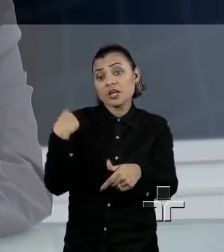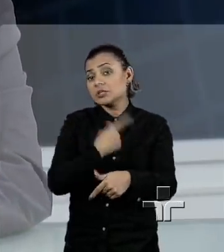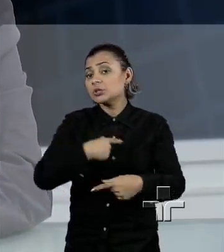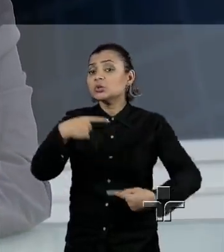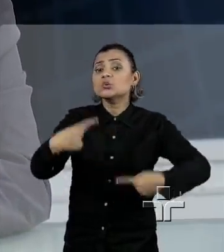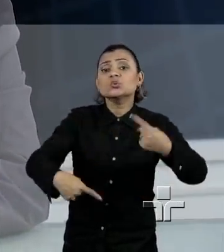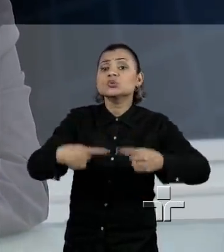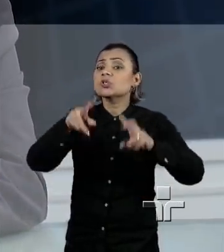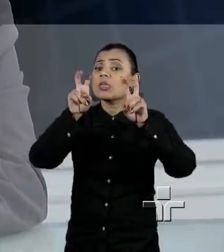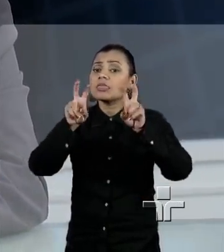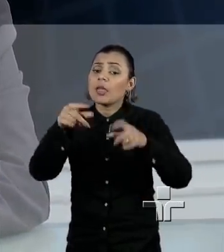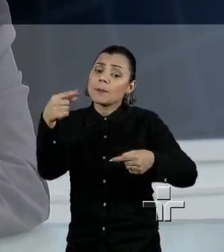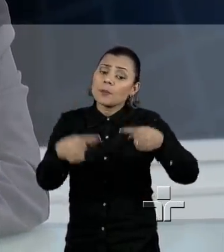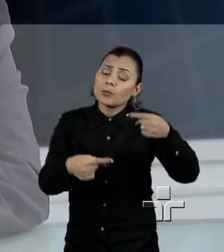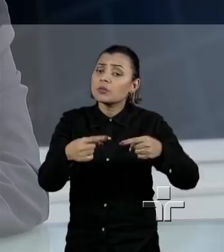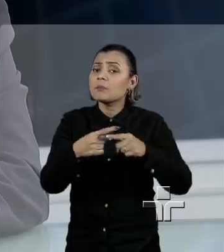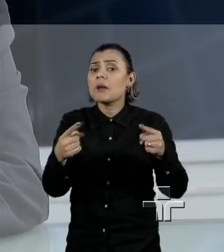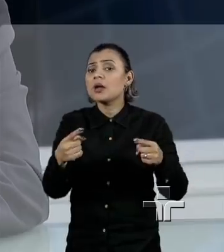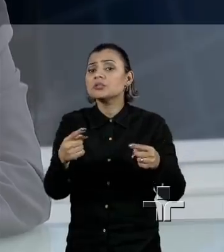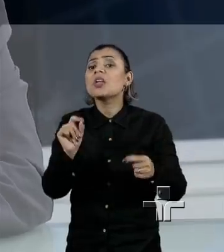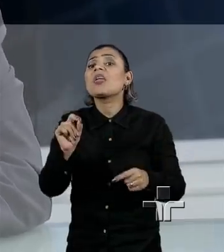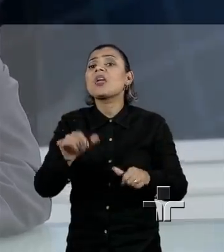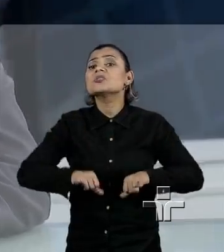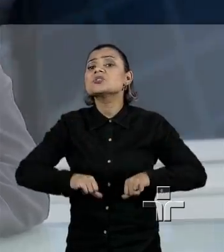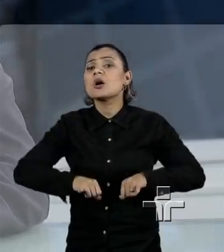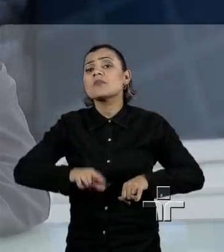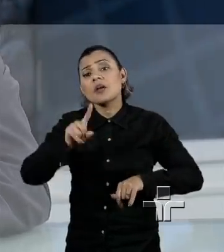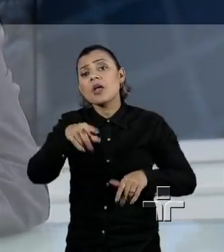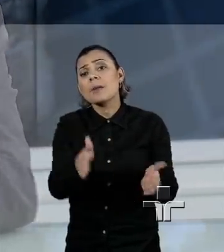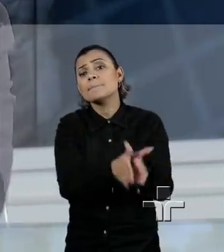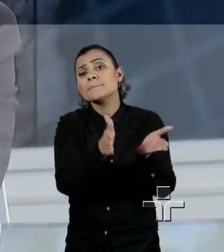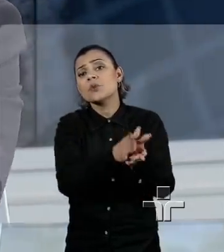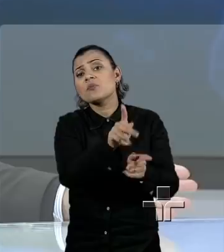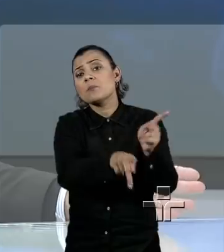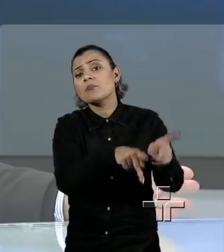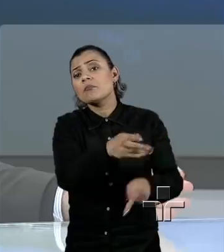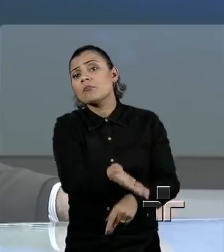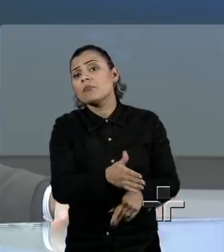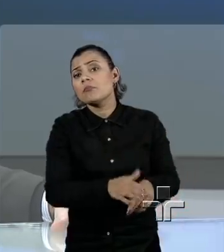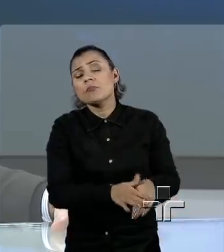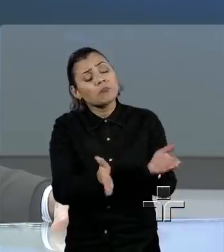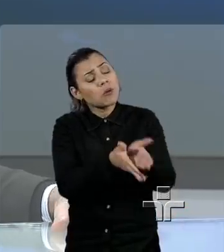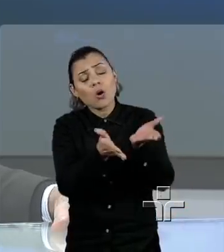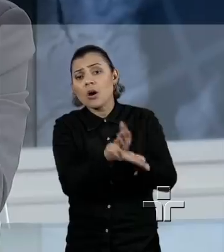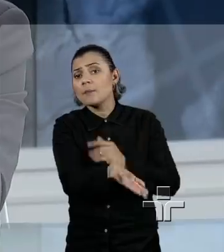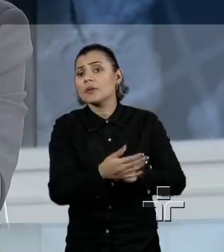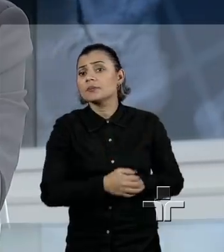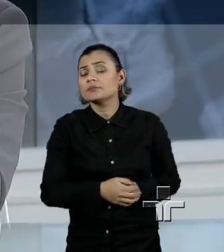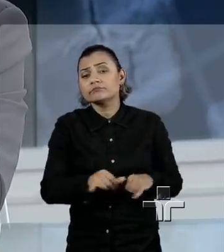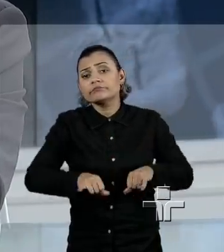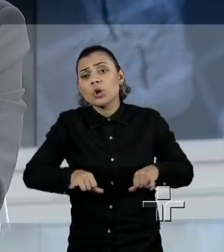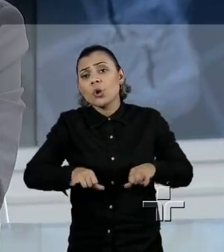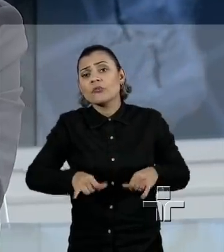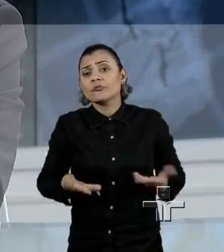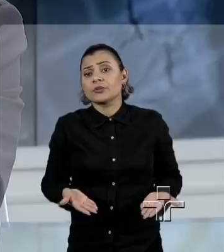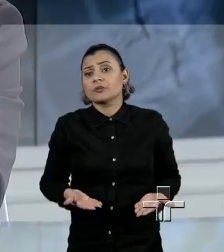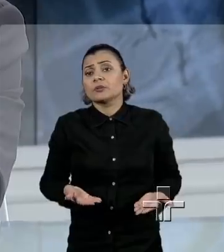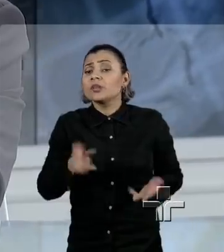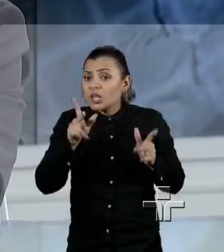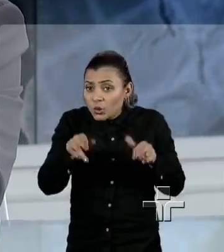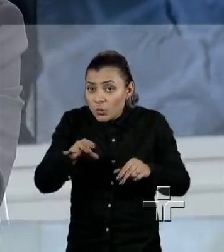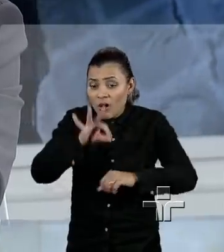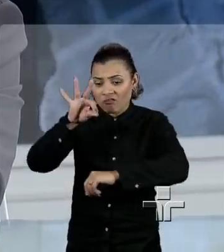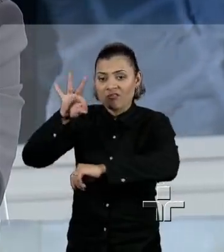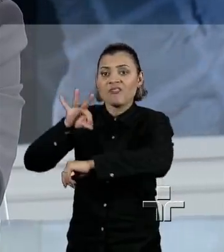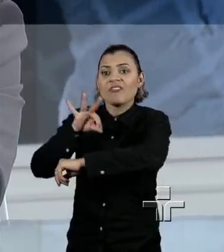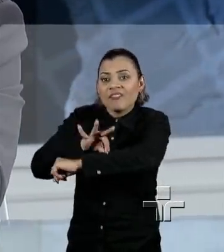questões políticas, mas, no fundo, quem paga a conta... É o pobre. É o pobre, porque o pobre que não tem ali acesso. não é a diarreia, ali é o criador do mosquito, da